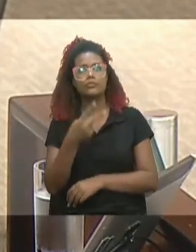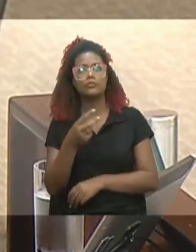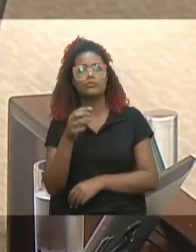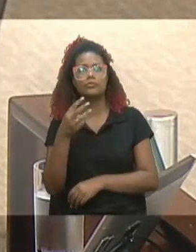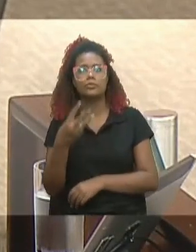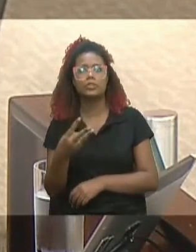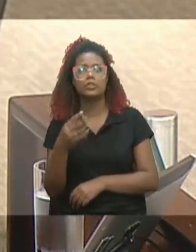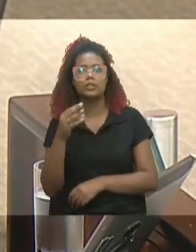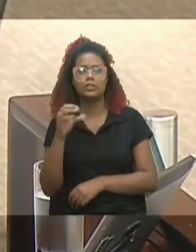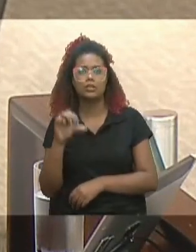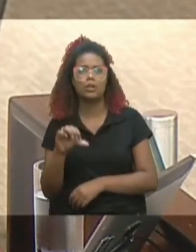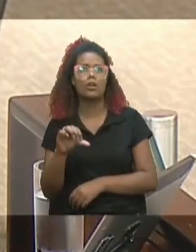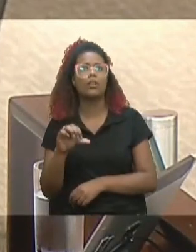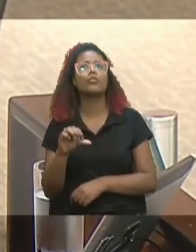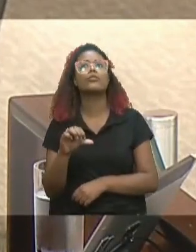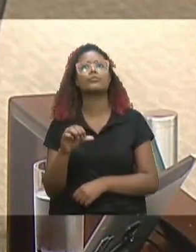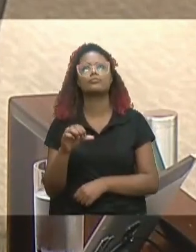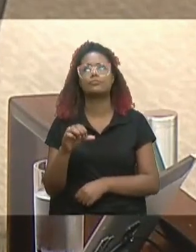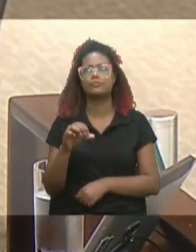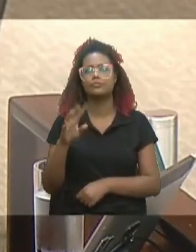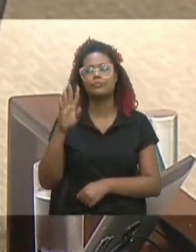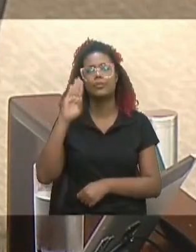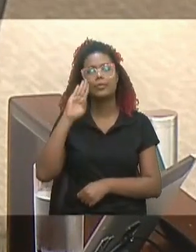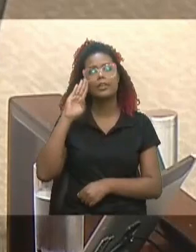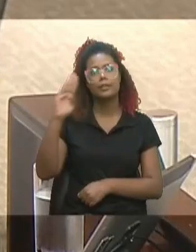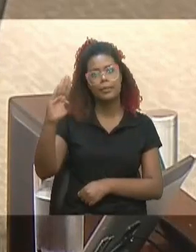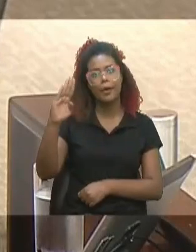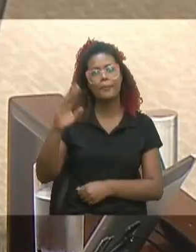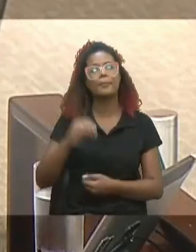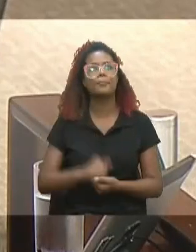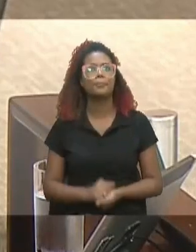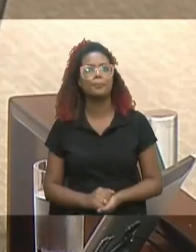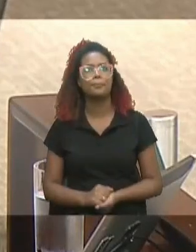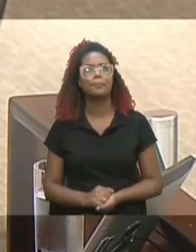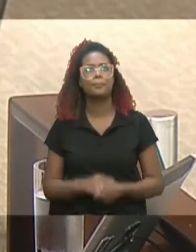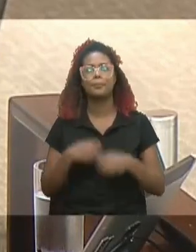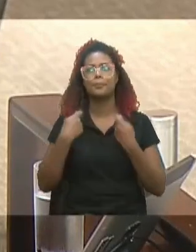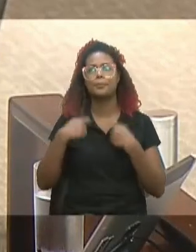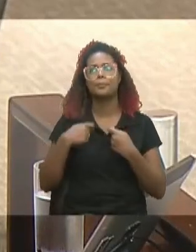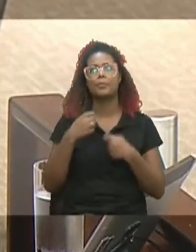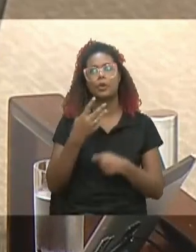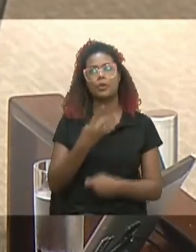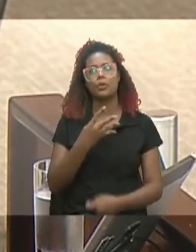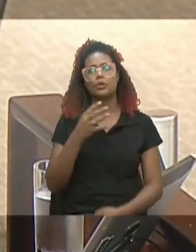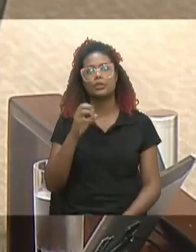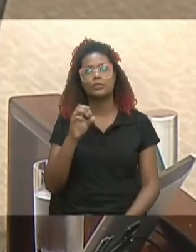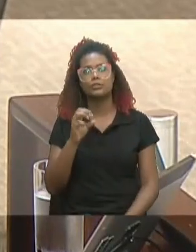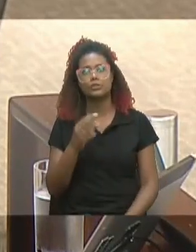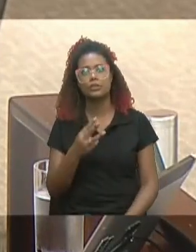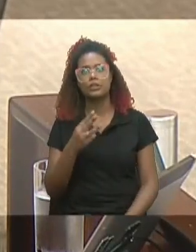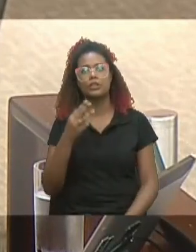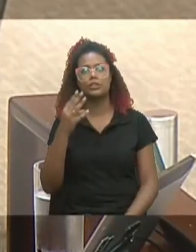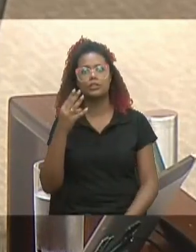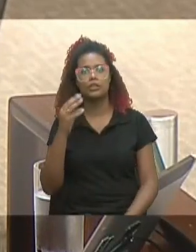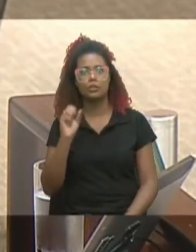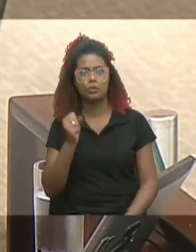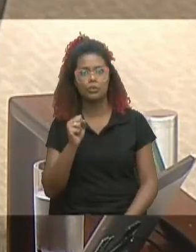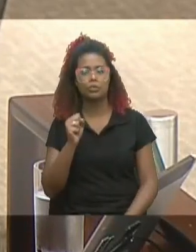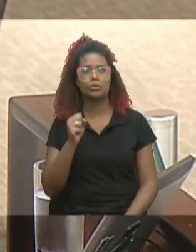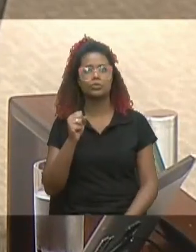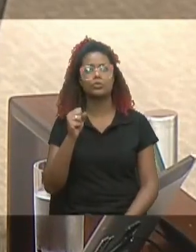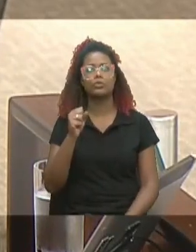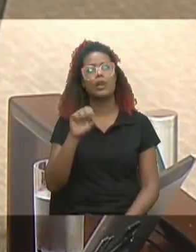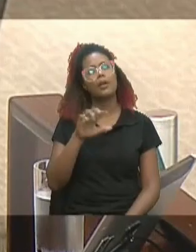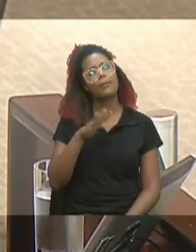eram de alta prioridade 239 e 438 eram